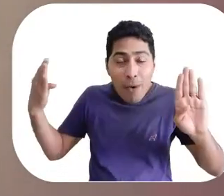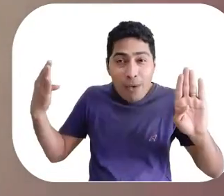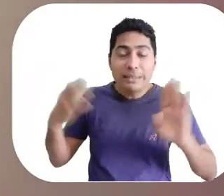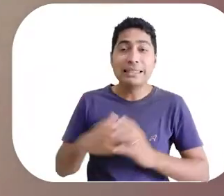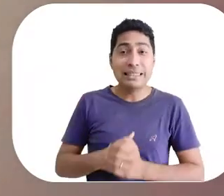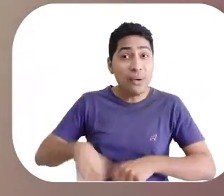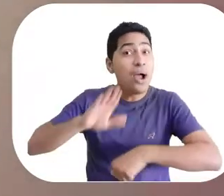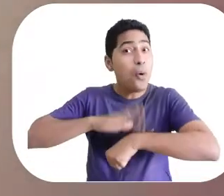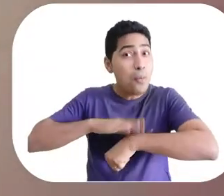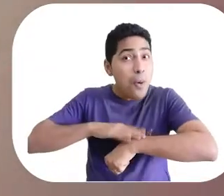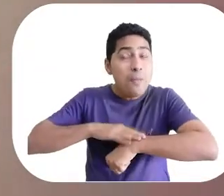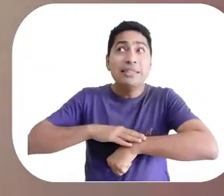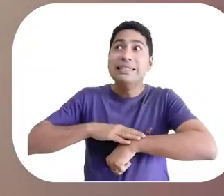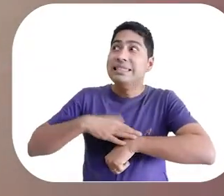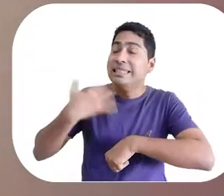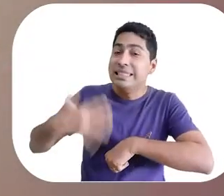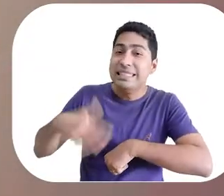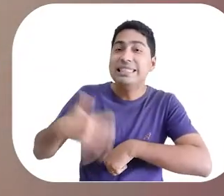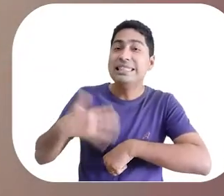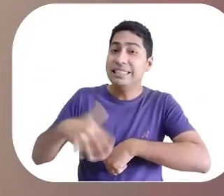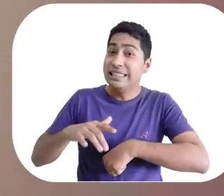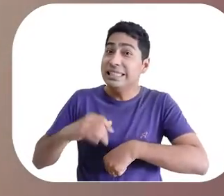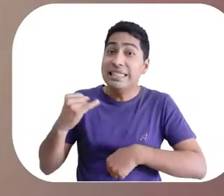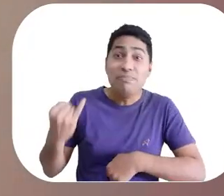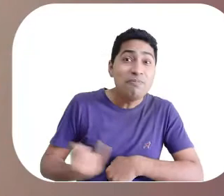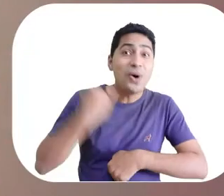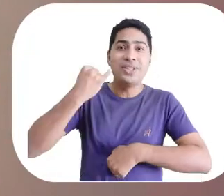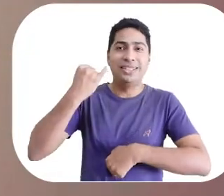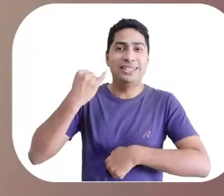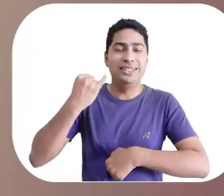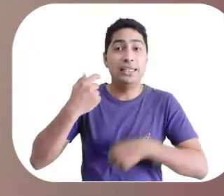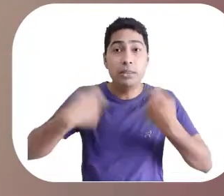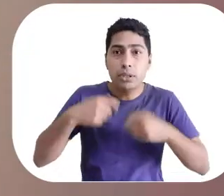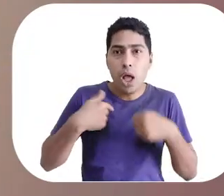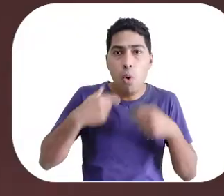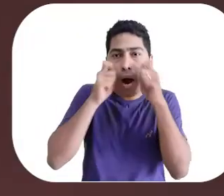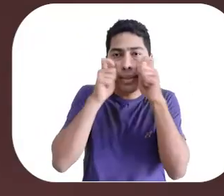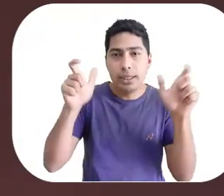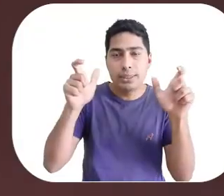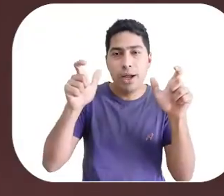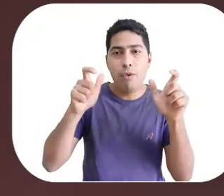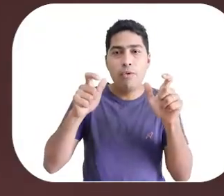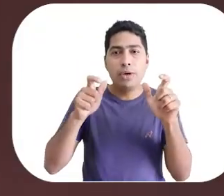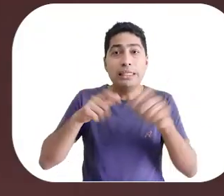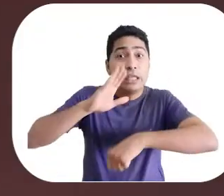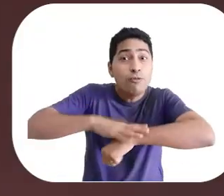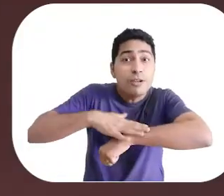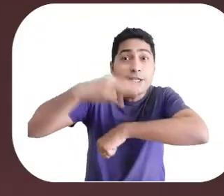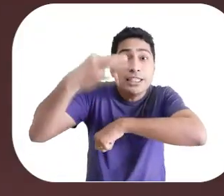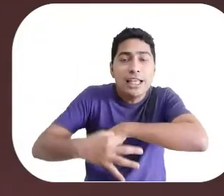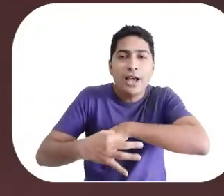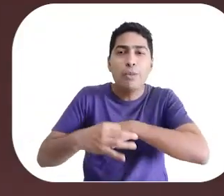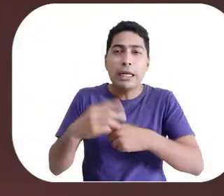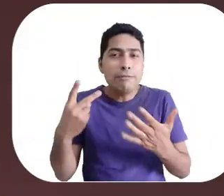momento... Esse é um momento bem, bem chave do espetáculo, assim, que eu tenho que ter muita atenção e entrar no timing para que